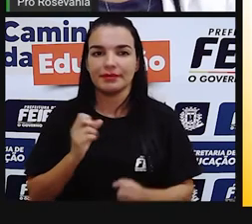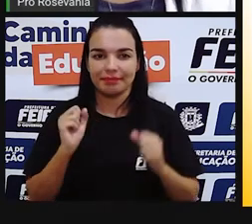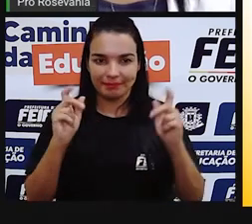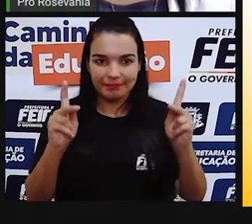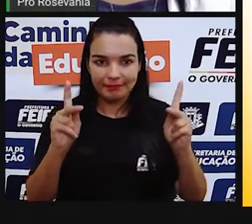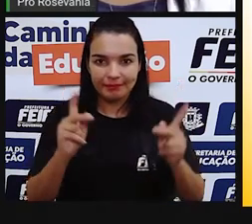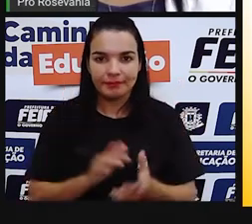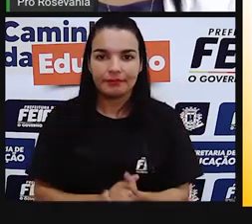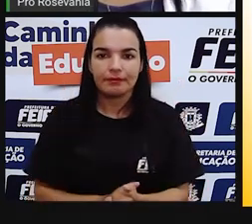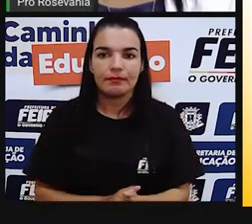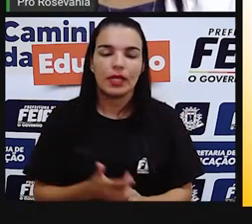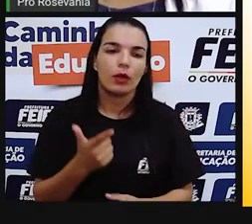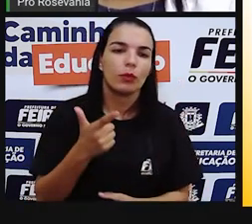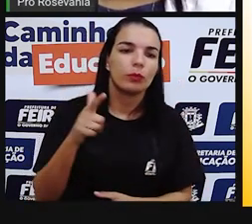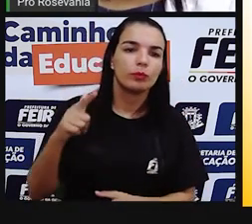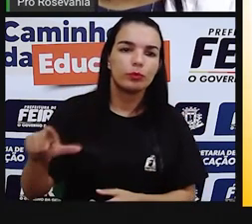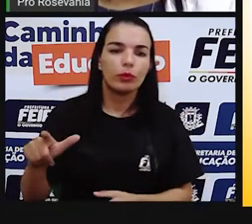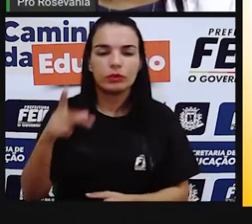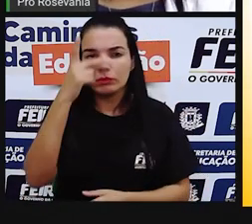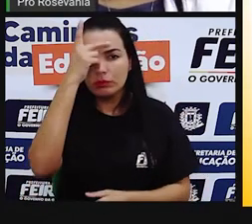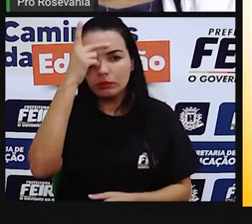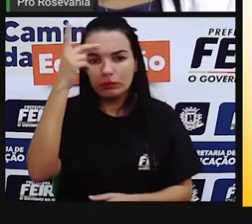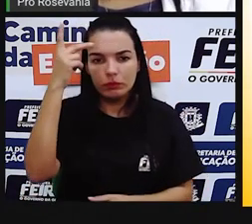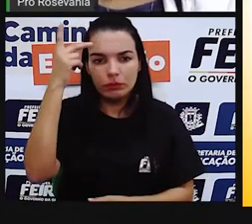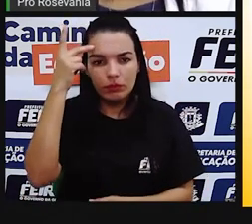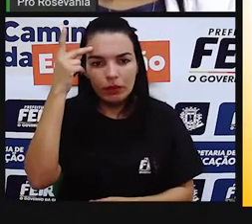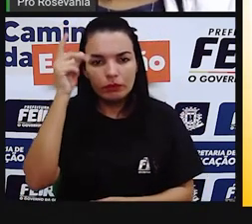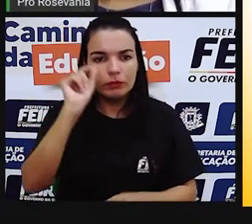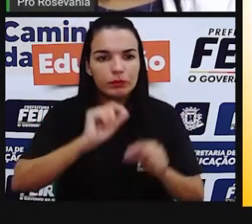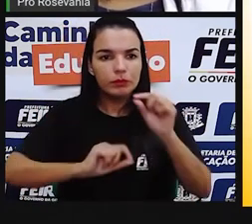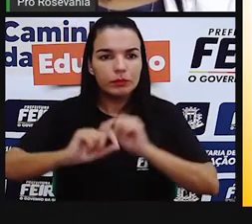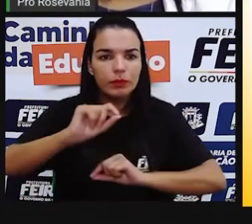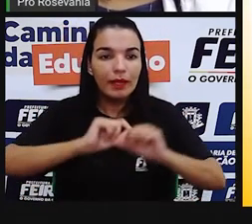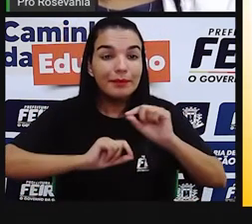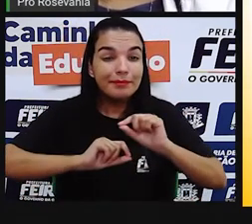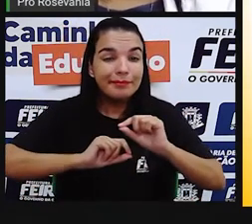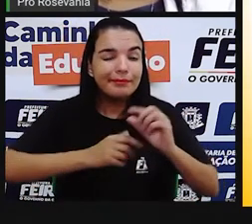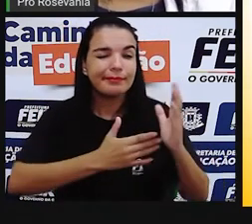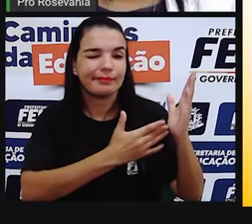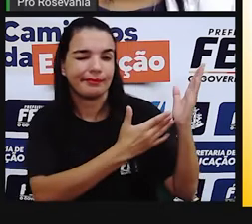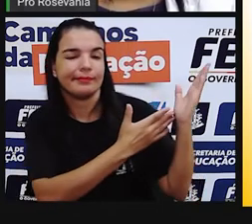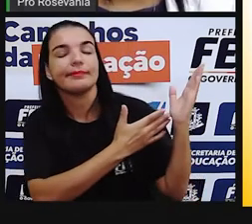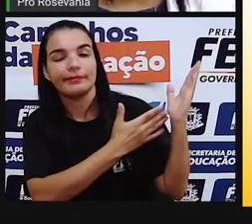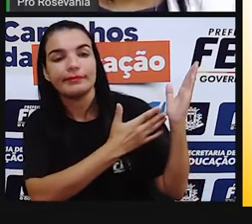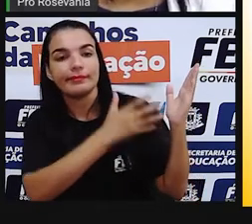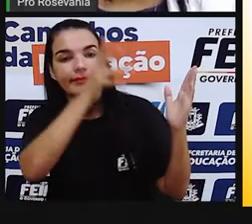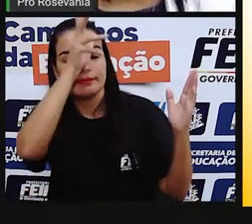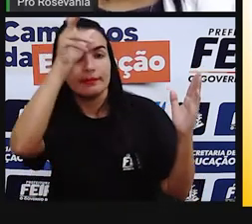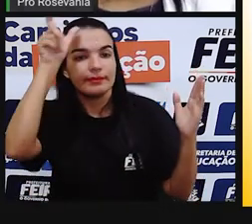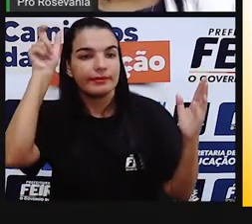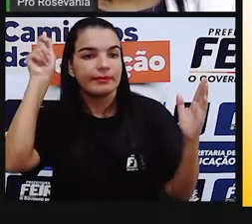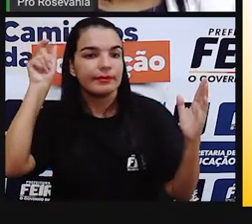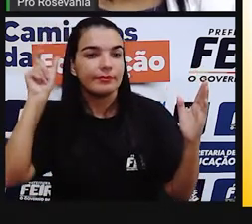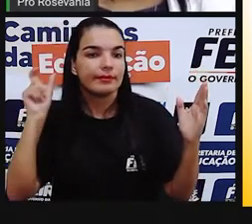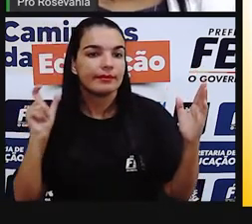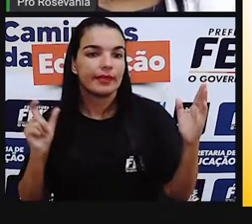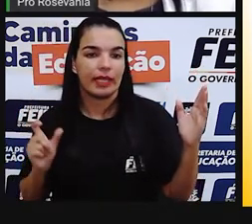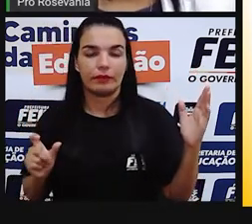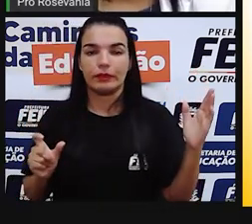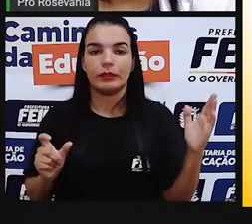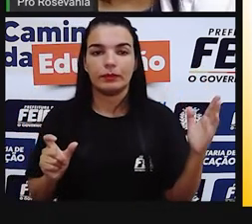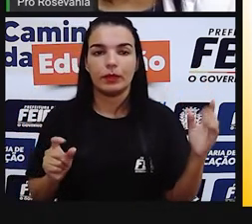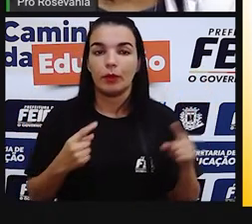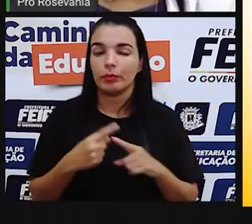lá. Outros povos são os povos africanos. Esses povos, infelizmente, né, eles saíram de lá, né, de suas terras